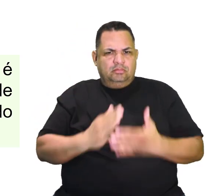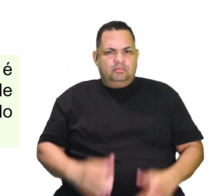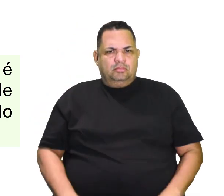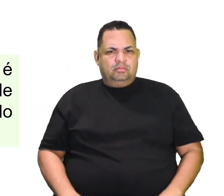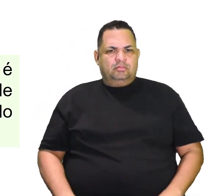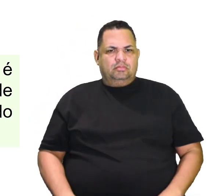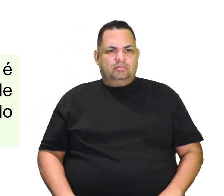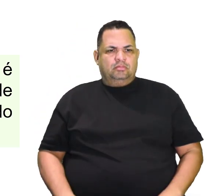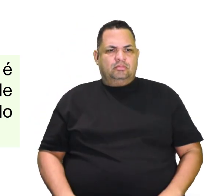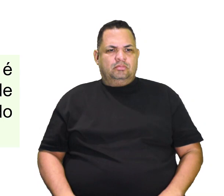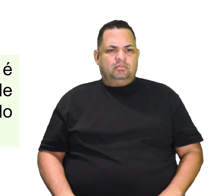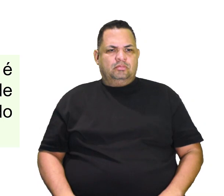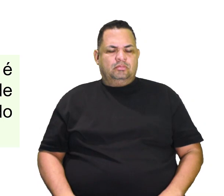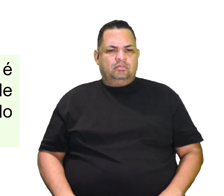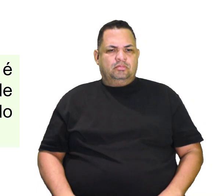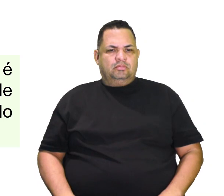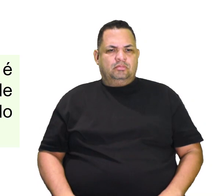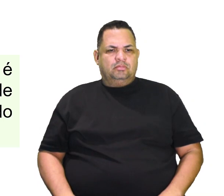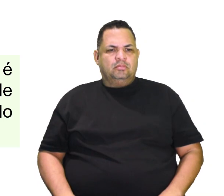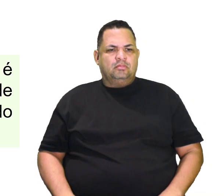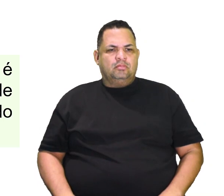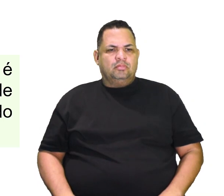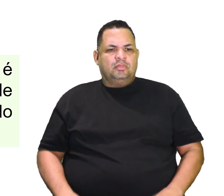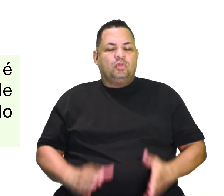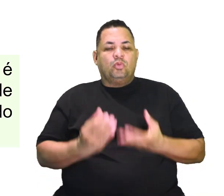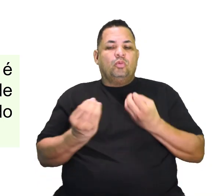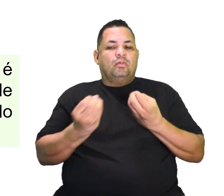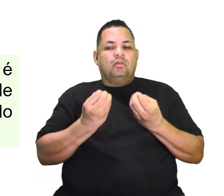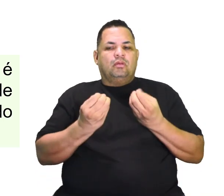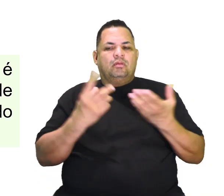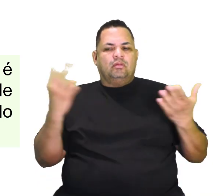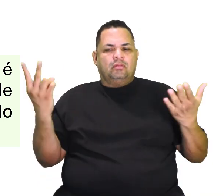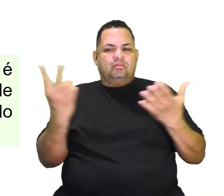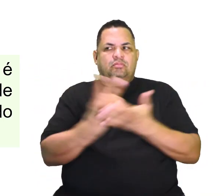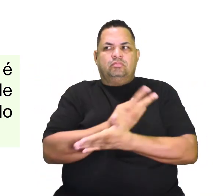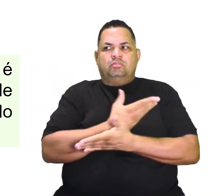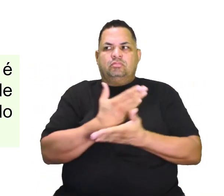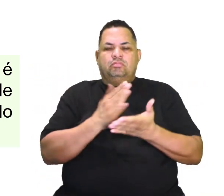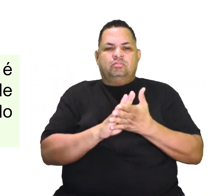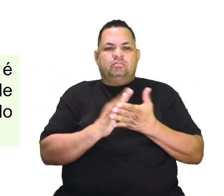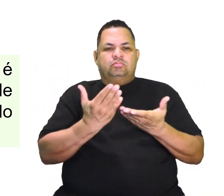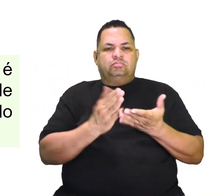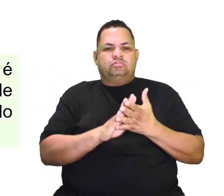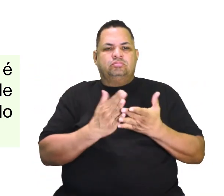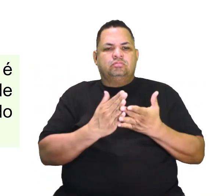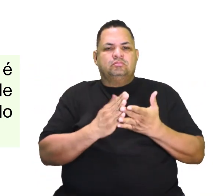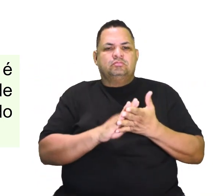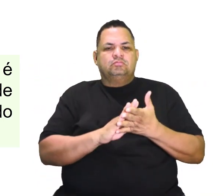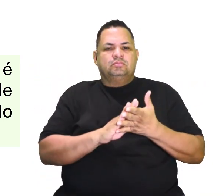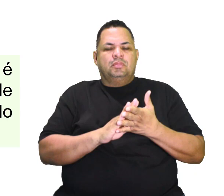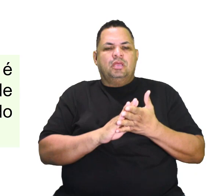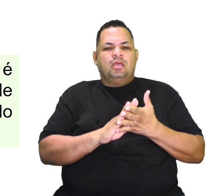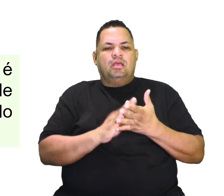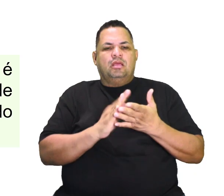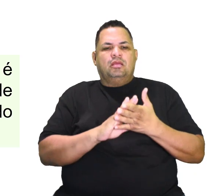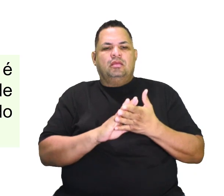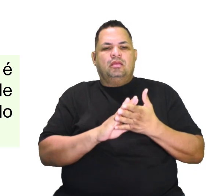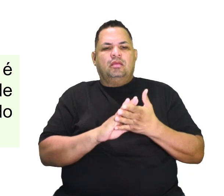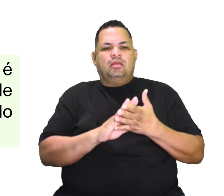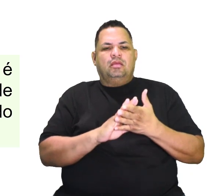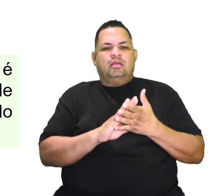meio esquisita aqui. A encenação, como eu disse, o tema é a Paixão de Cristo, né? Ou Cristo